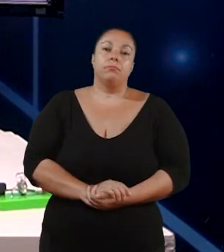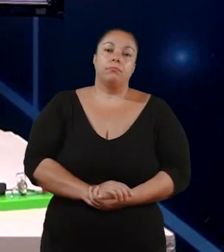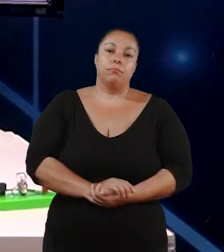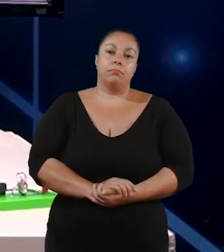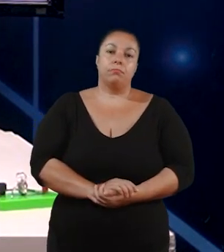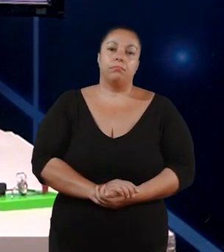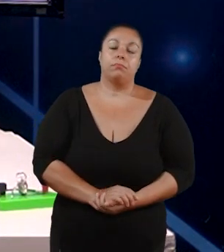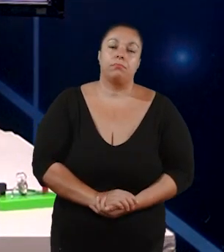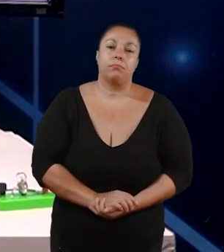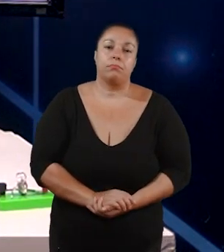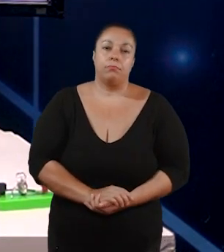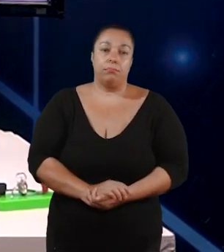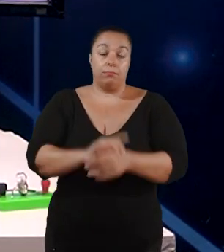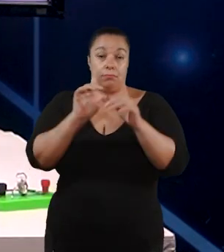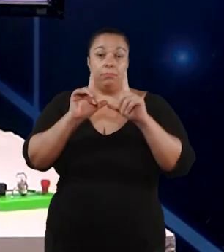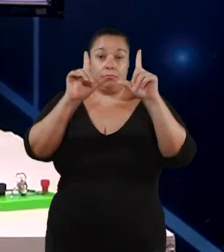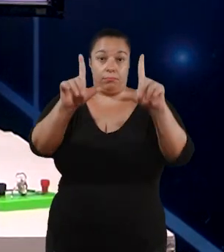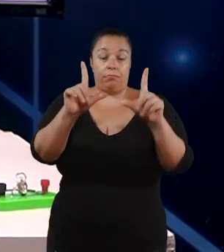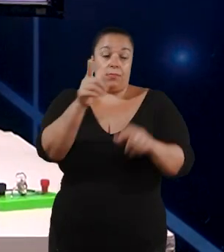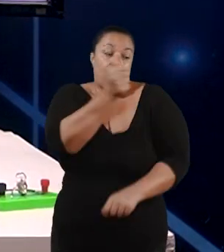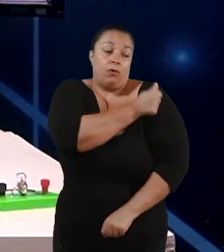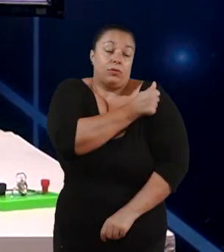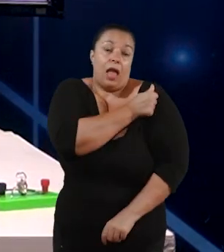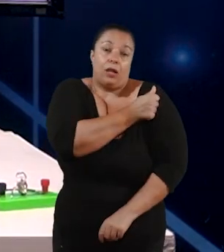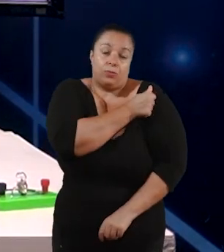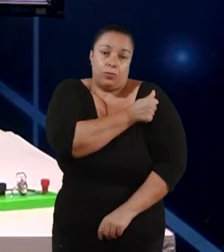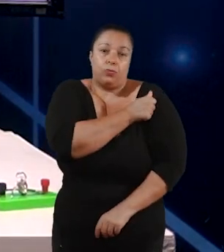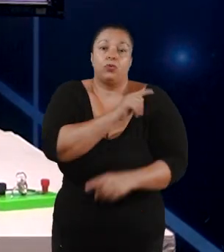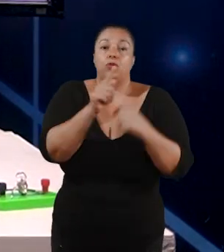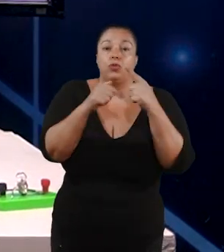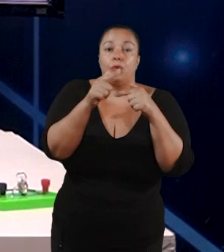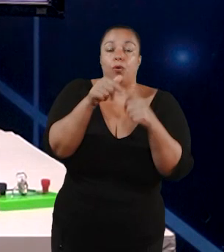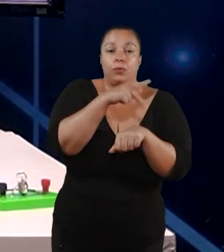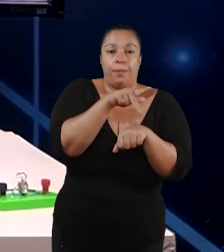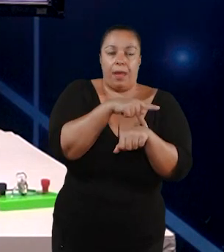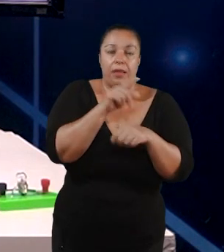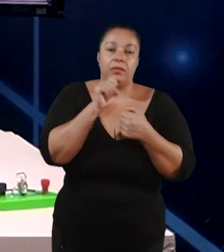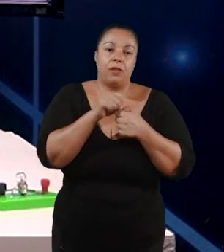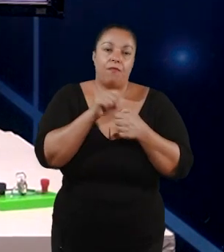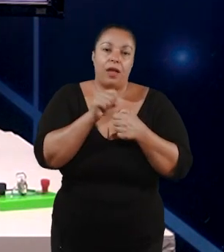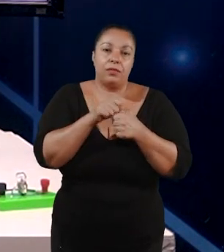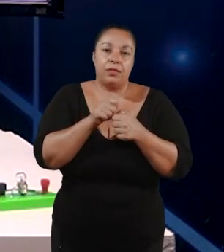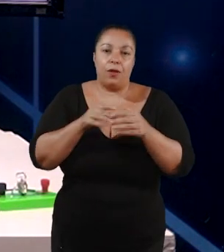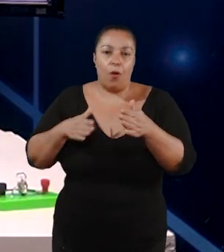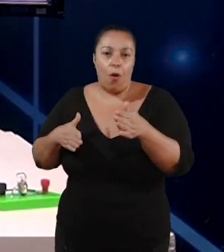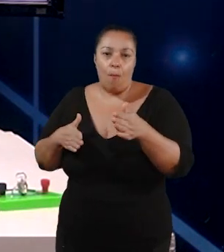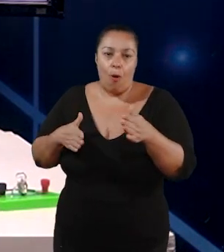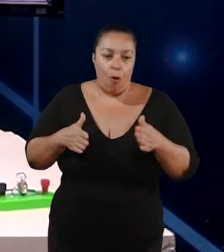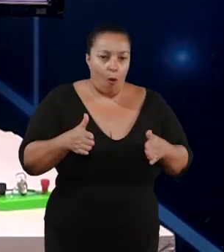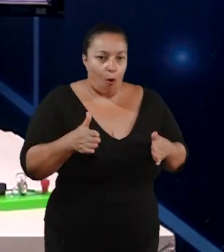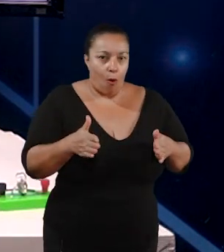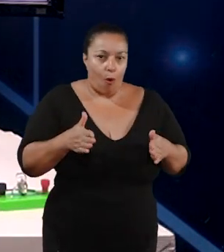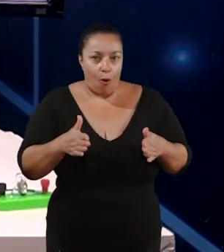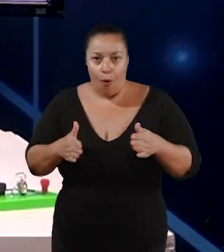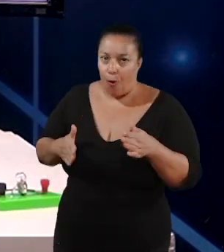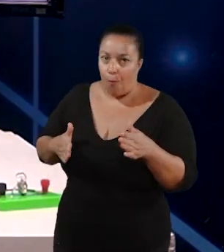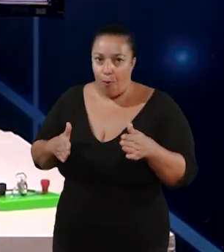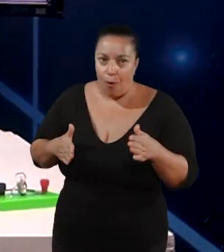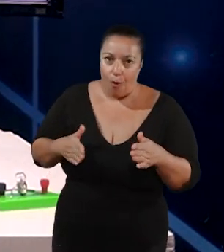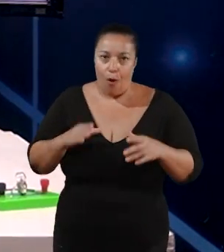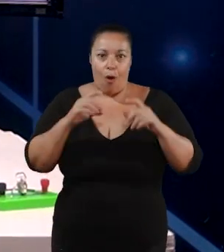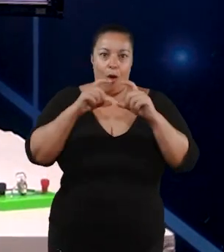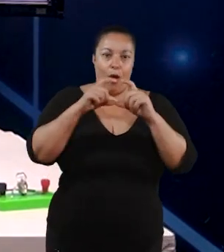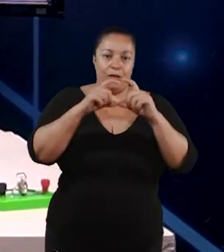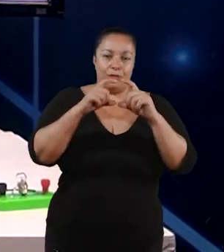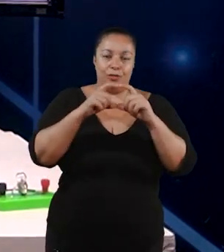Aqui, ó, peguei uma foto, uns alunos lá da República Dominicana estão montando um robozinho, estão vendo? Estão vendo aqui, ó, as rodinhas do